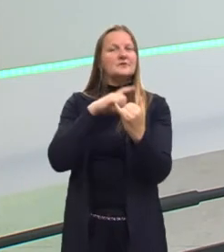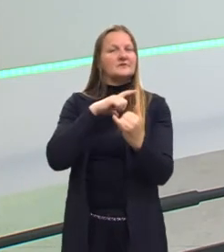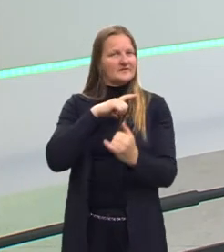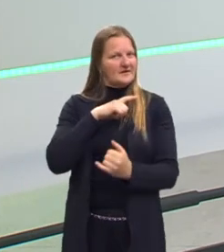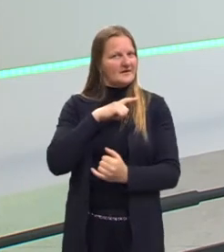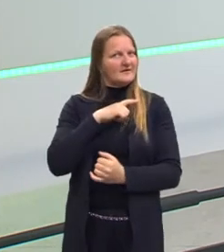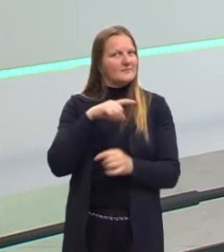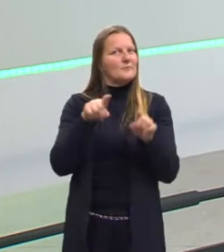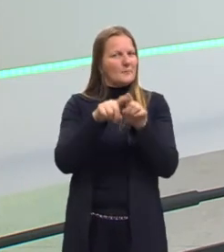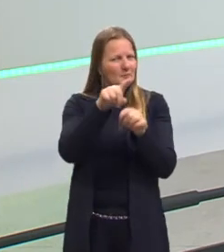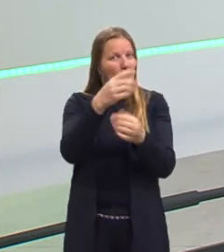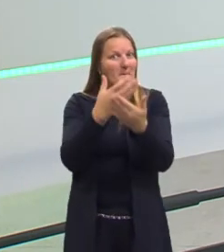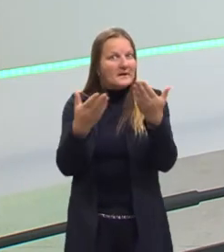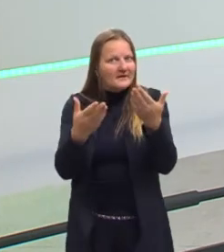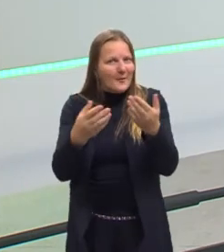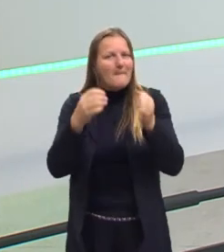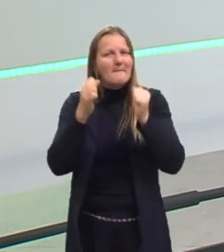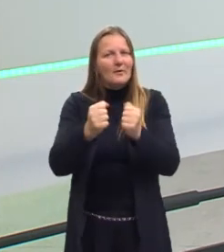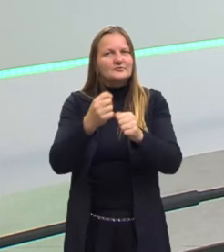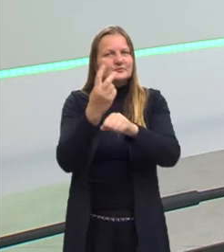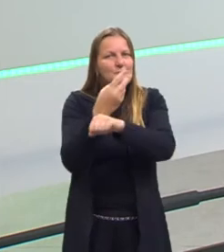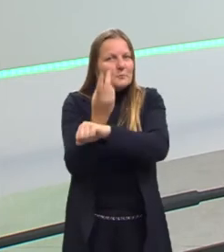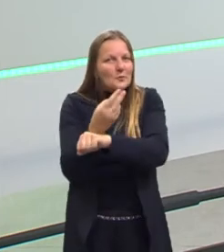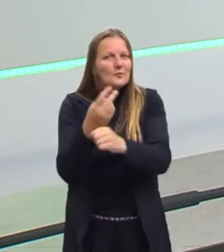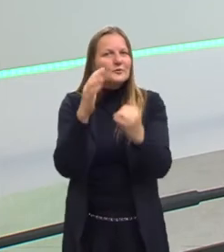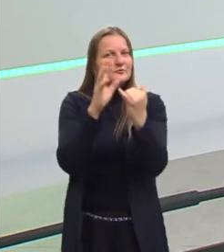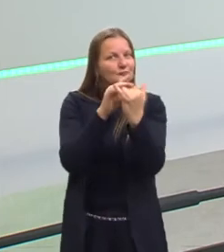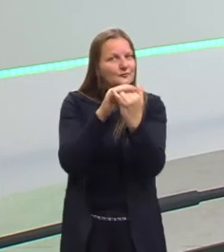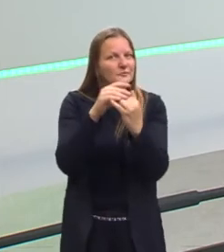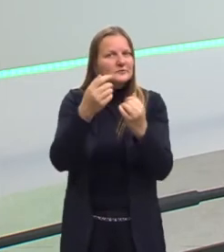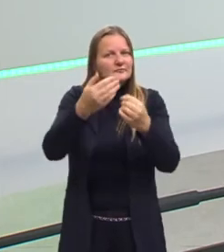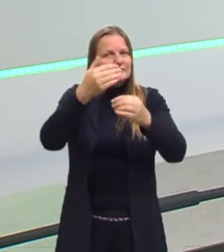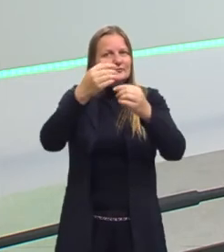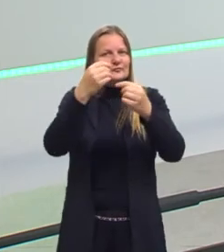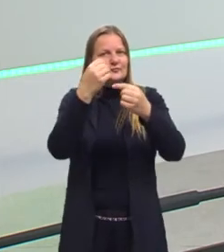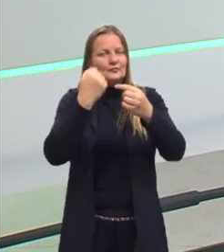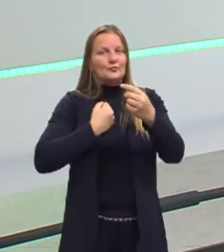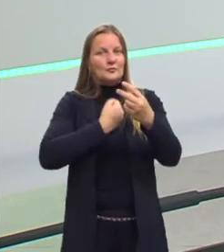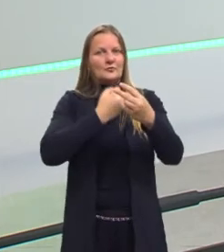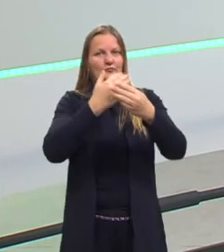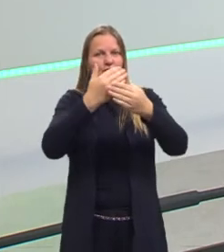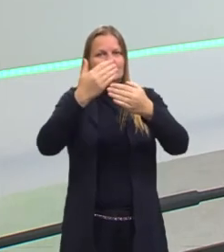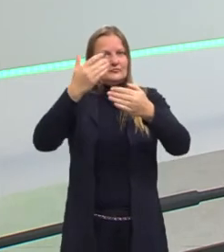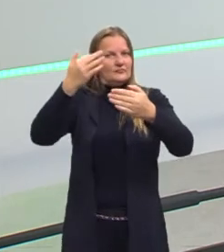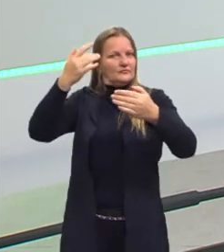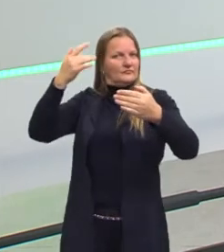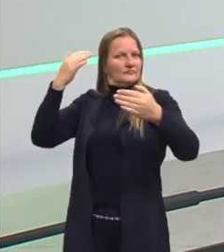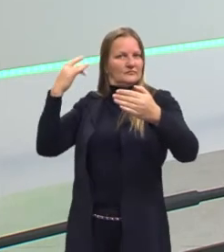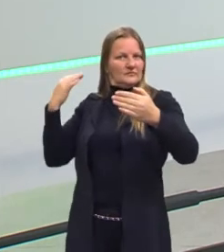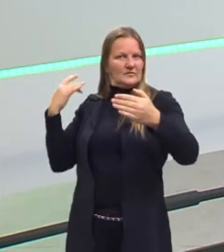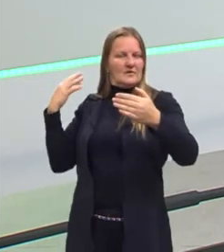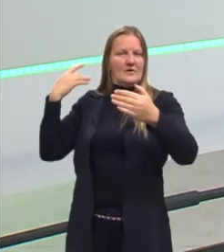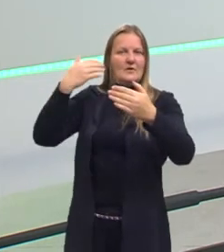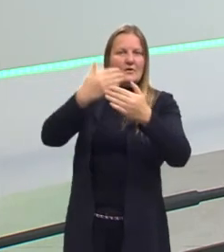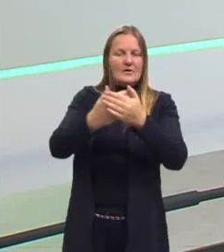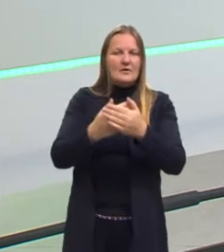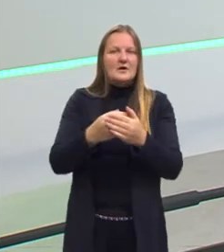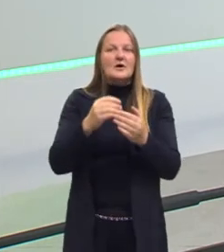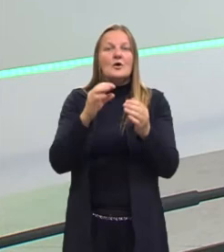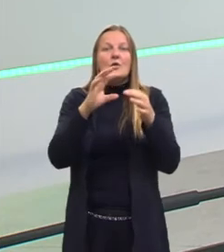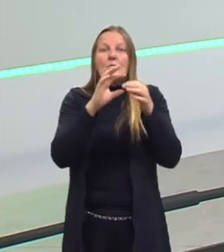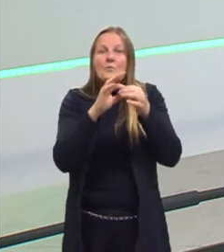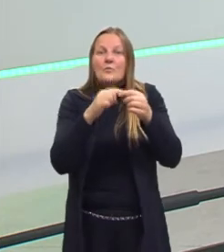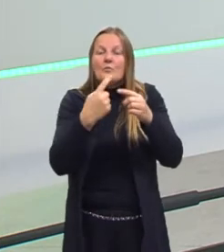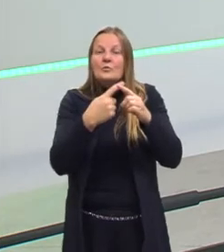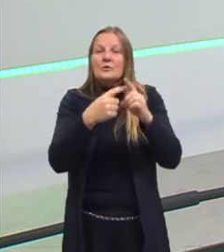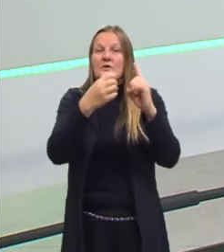lá assim como todas as outras anteriores e esses detalhes que vão fazer com que o texto